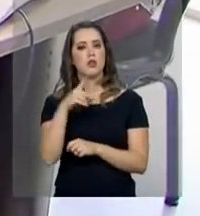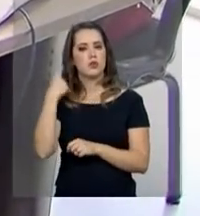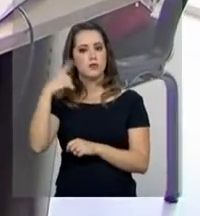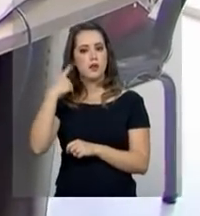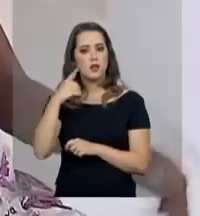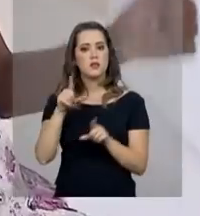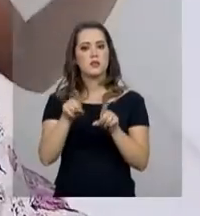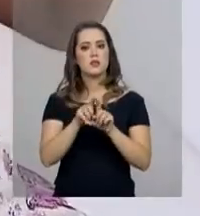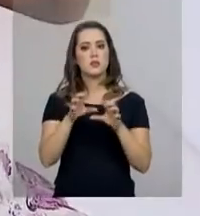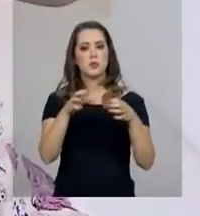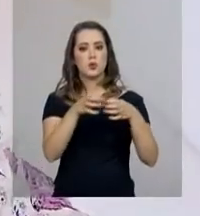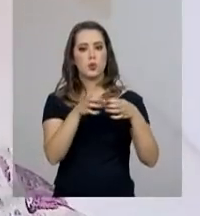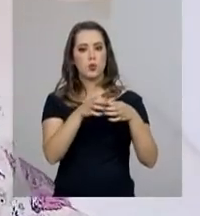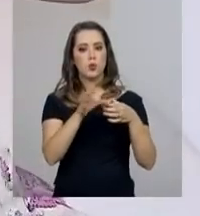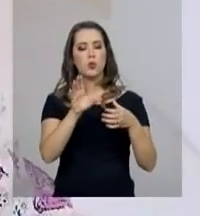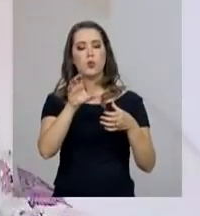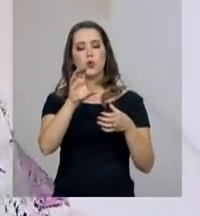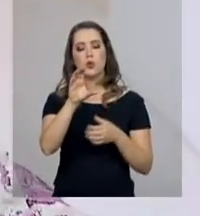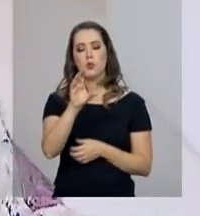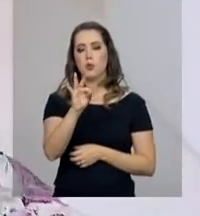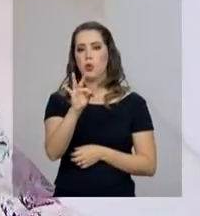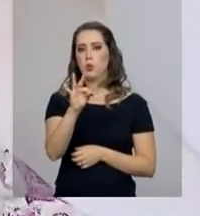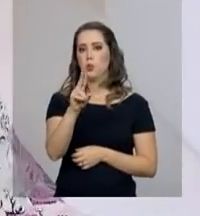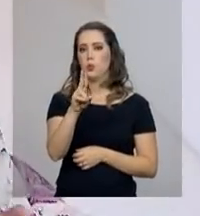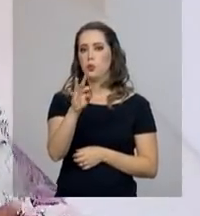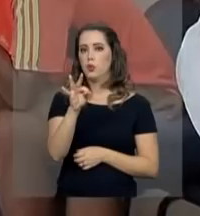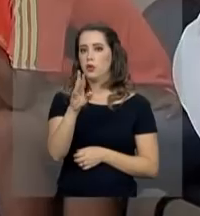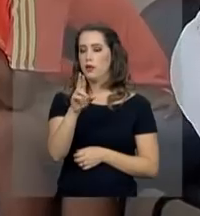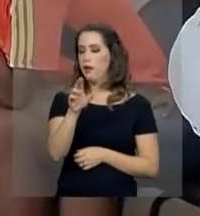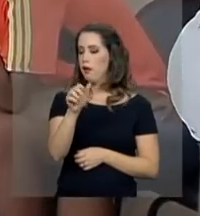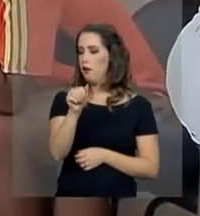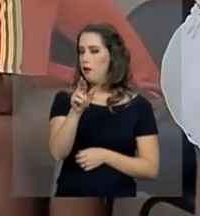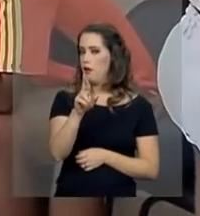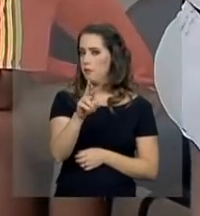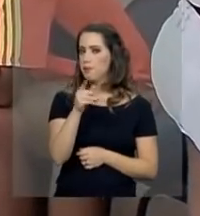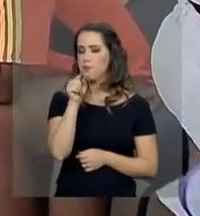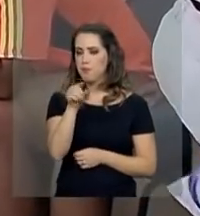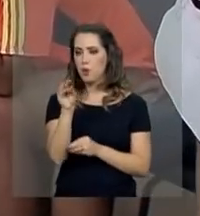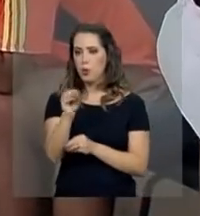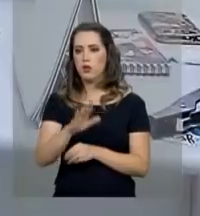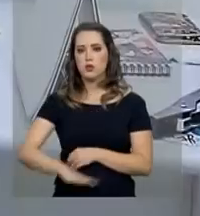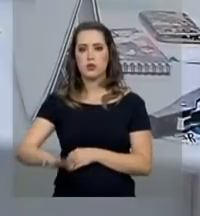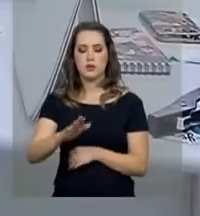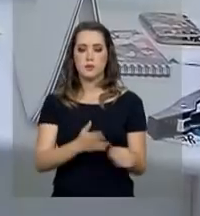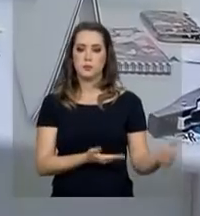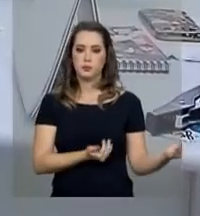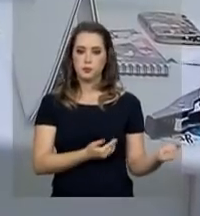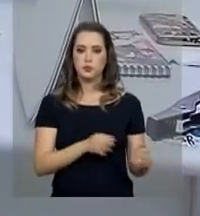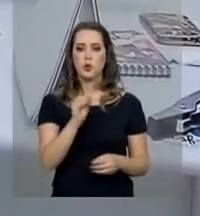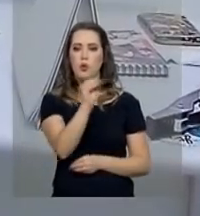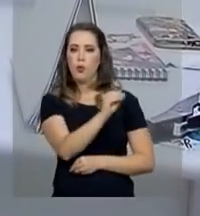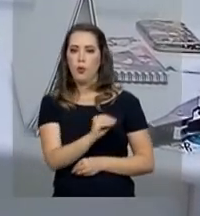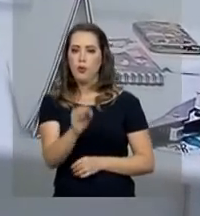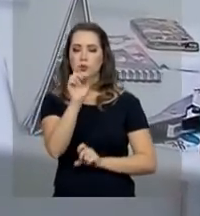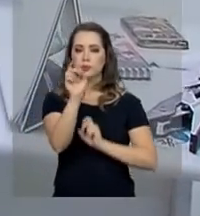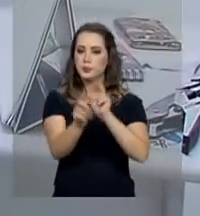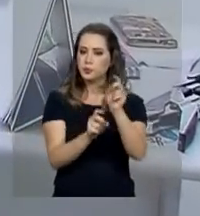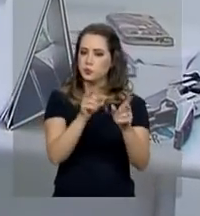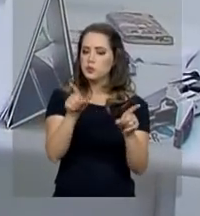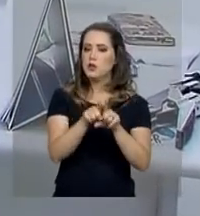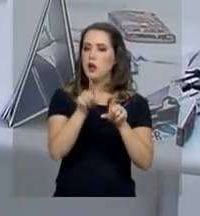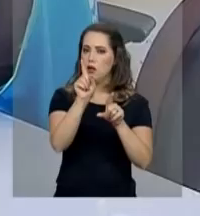Conselho Tutelar para atender crianças e adolescentes. O atendimento especializado também é oferecido pelas